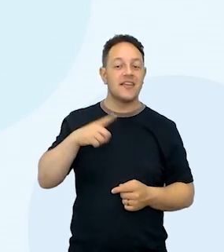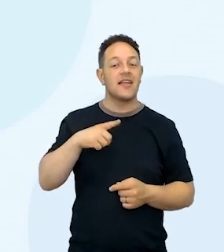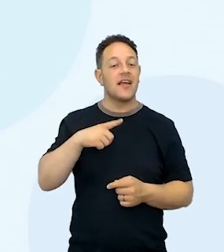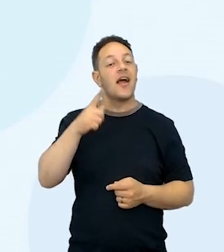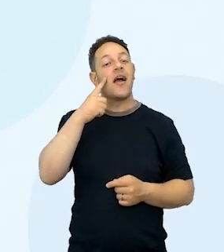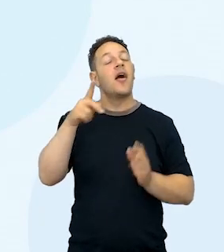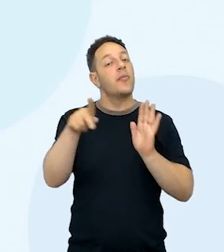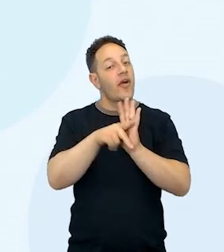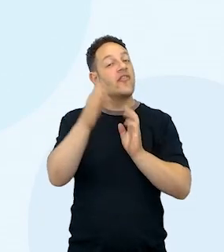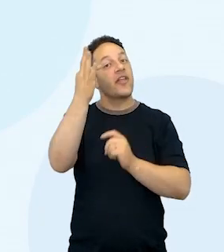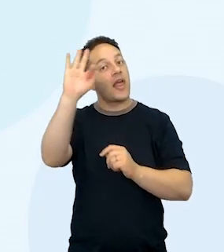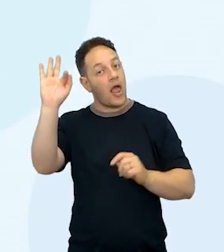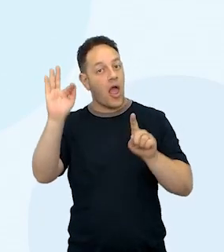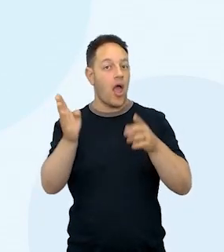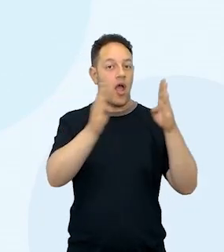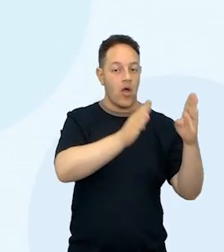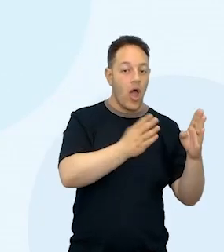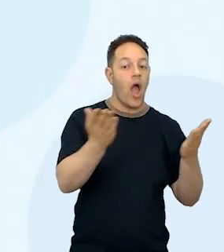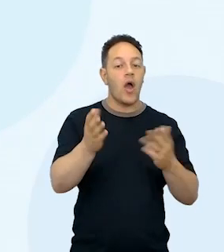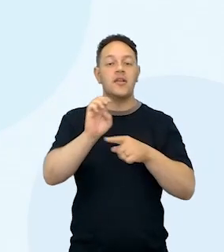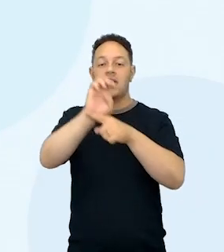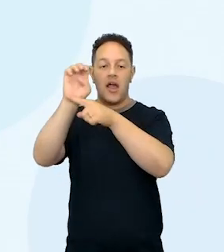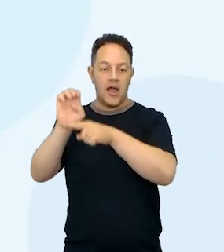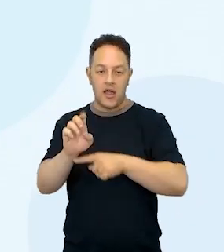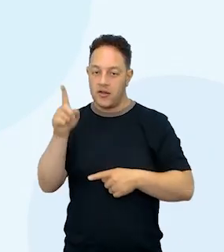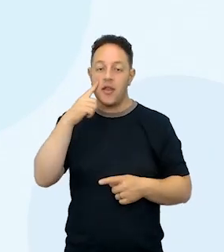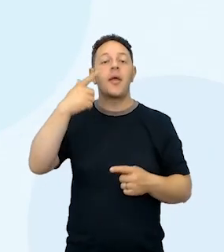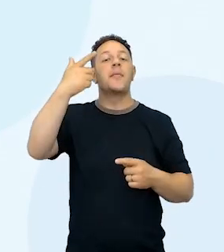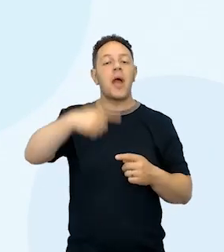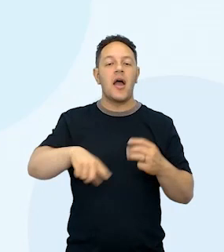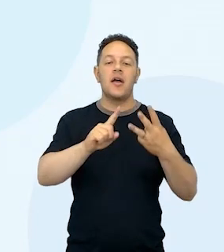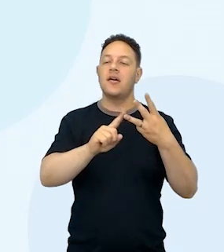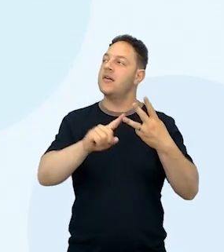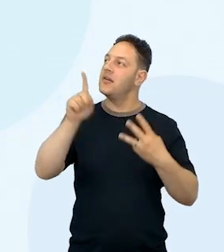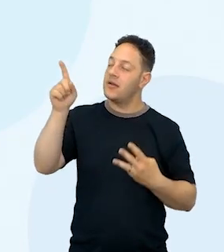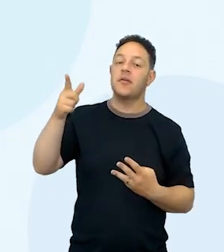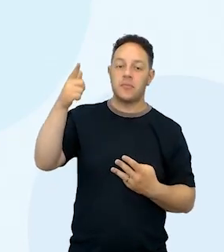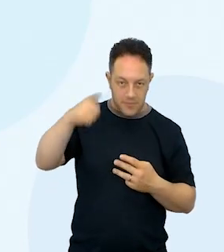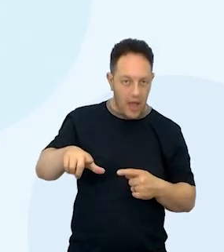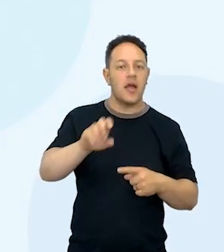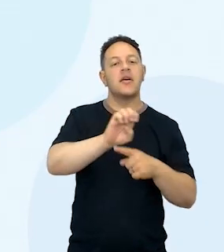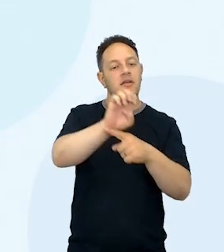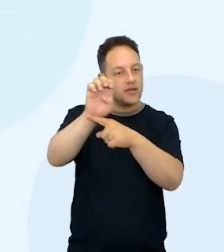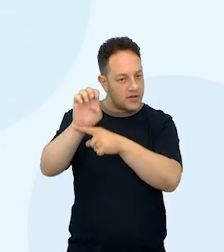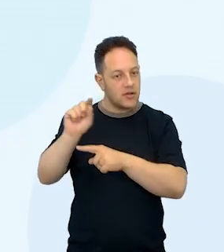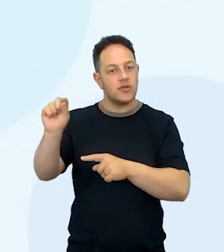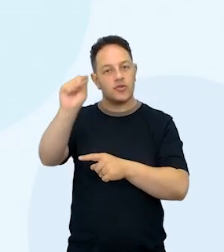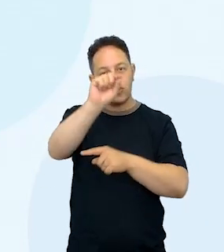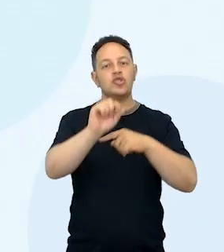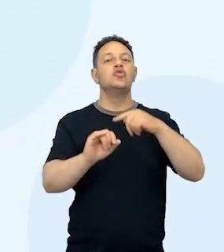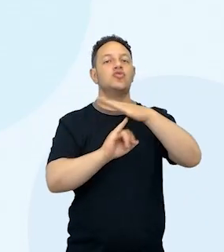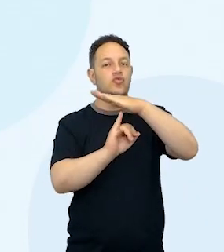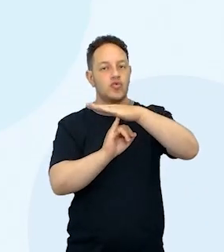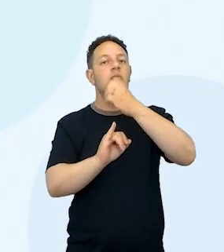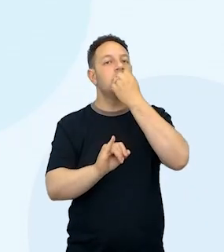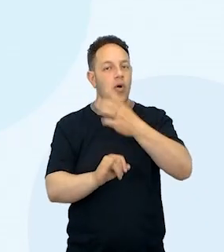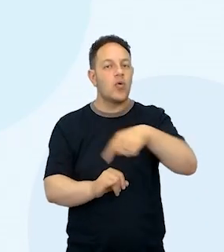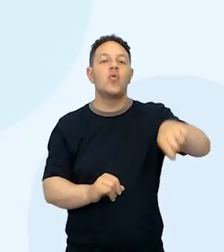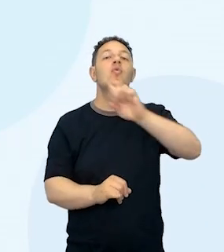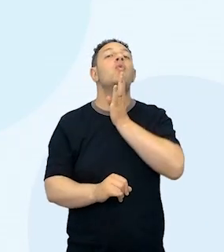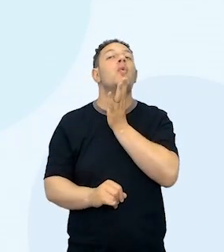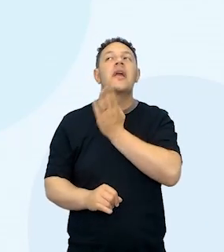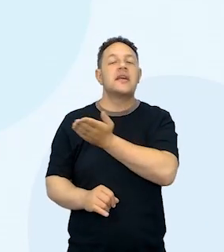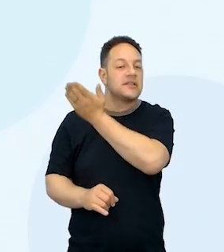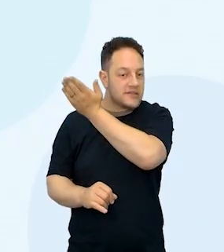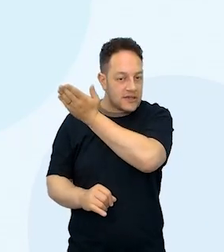plataformas federais, essas são plataformas estaduais. A gente tem também mais outros institutos que eu super recomendo que vocês, né,